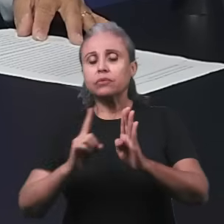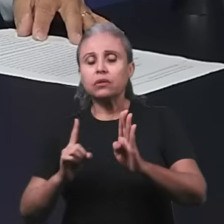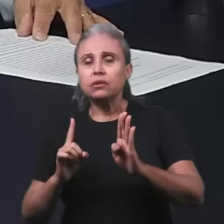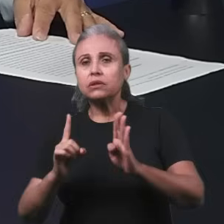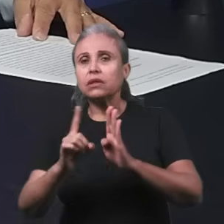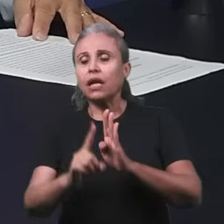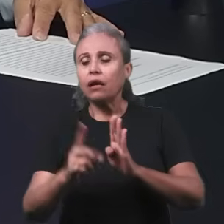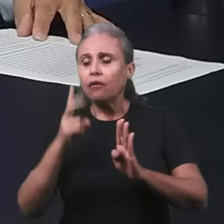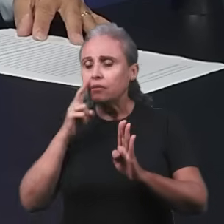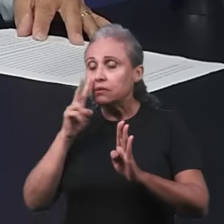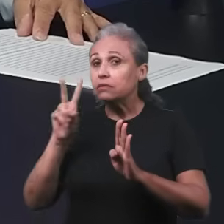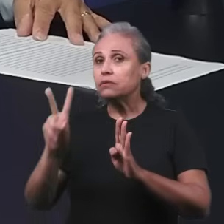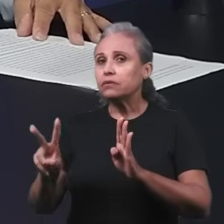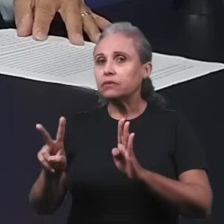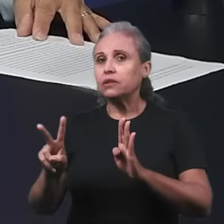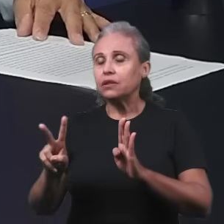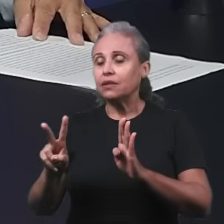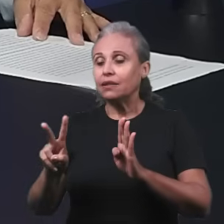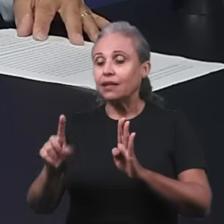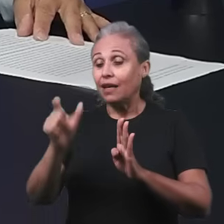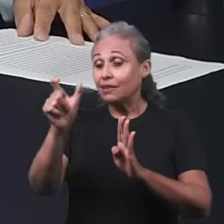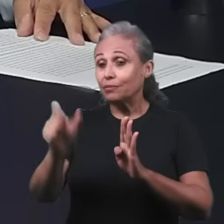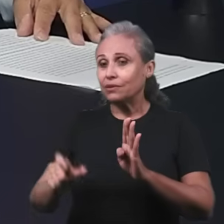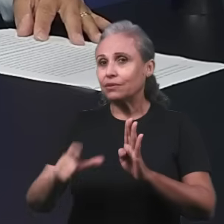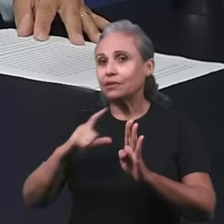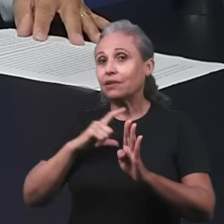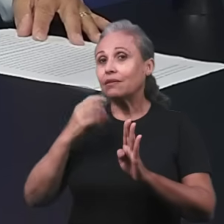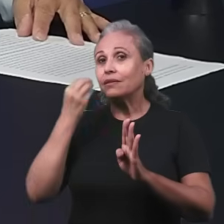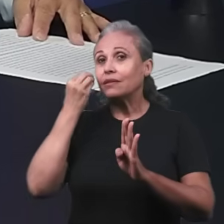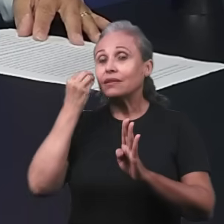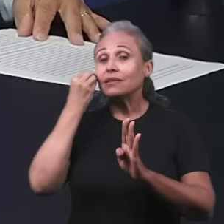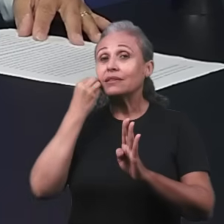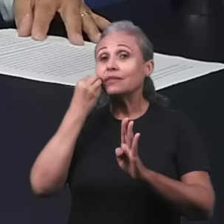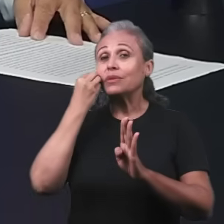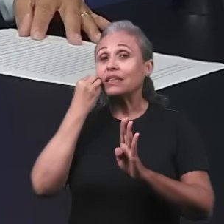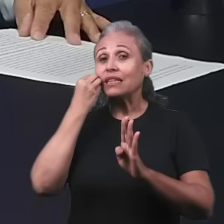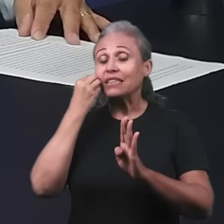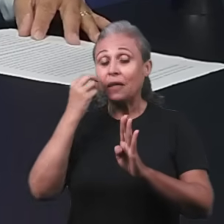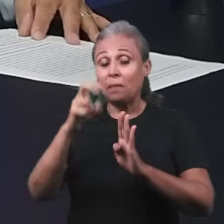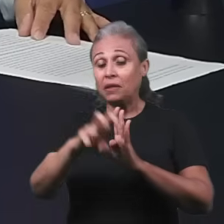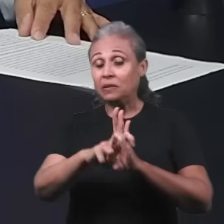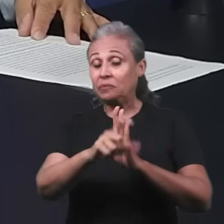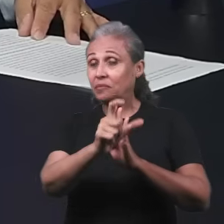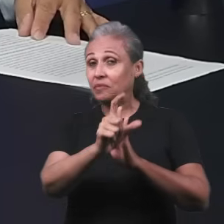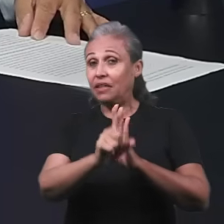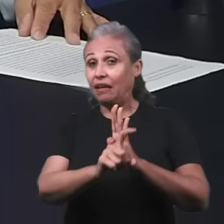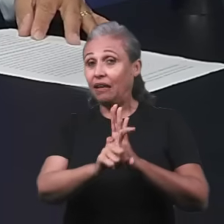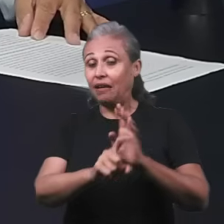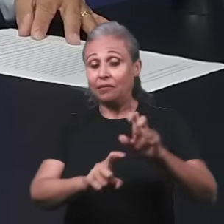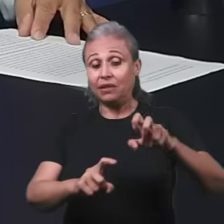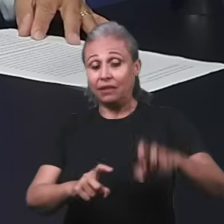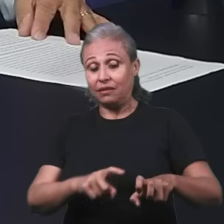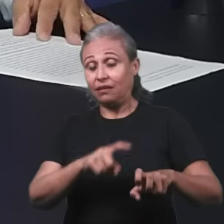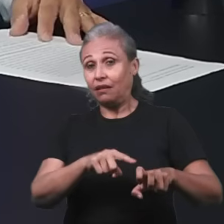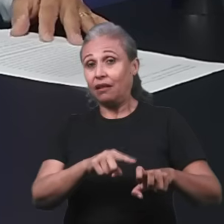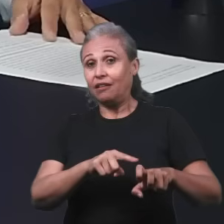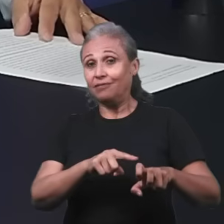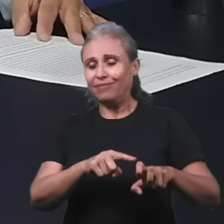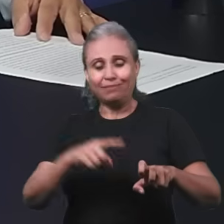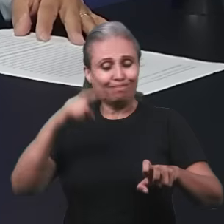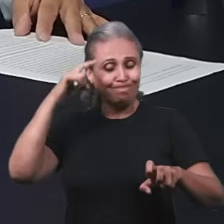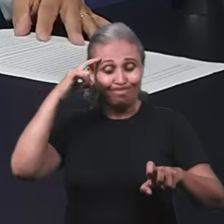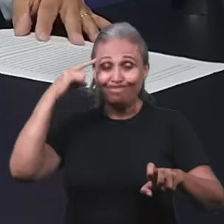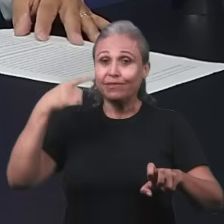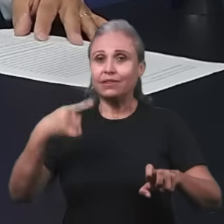as pessoas tendo as suas próprias experiências, né? Mas ele mesmo não entra pela porta, ele não se decide, né? Ele